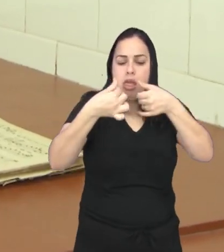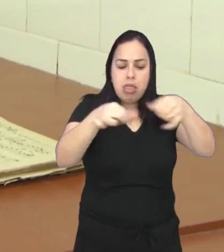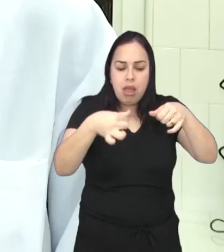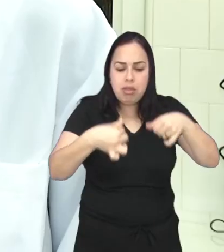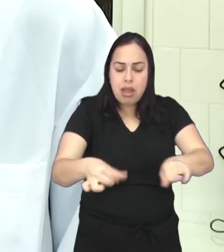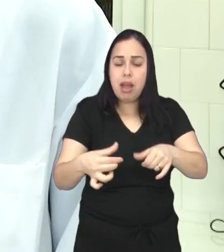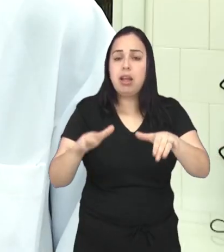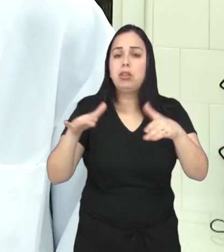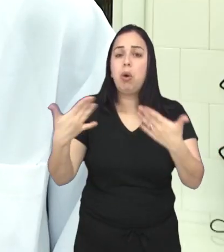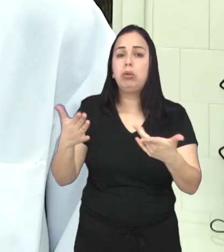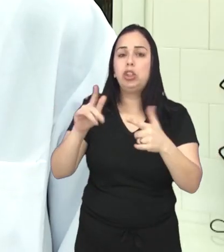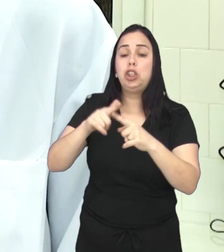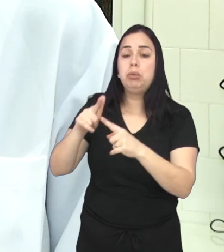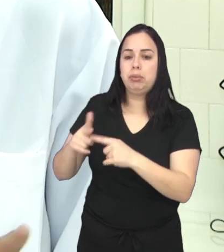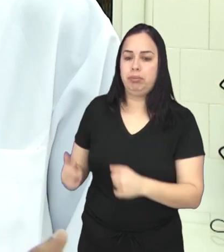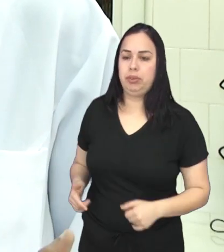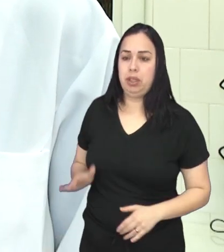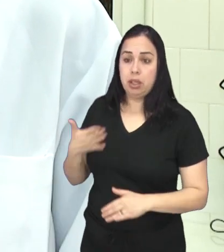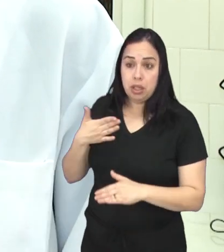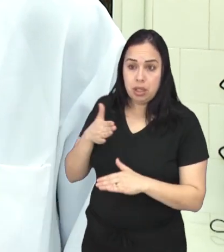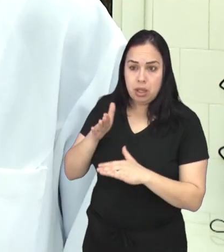material. Eu ajudo também a